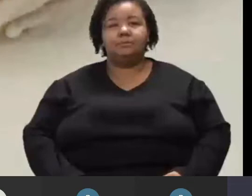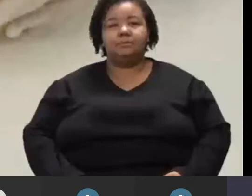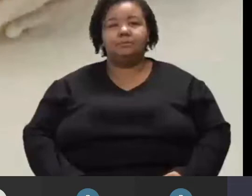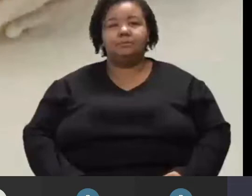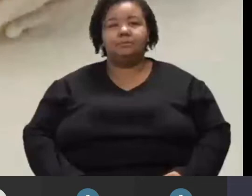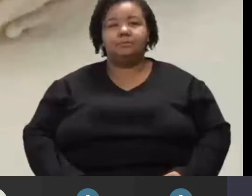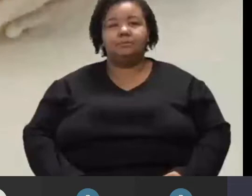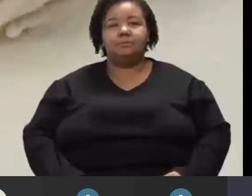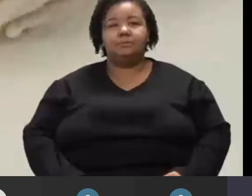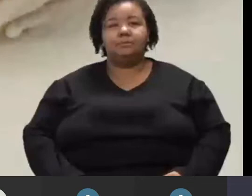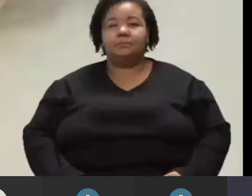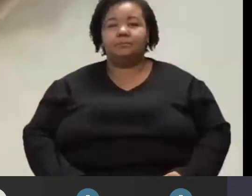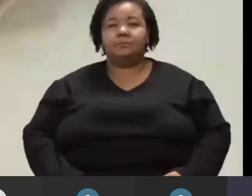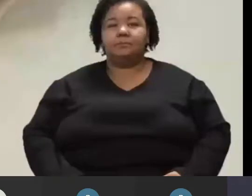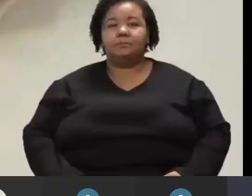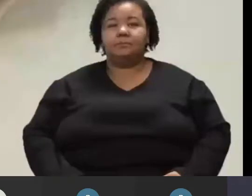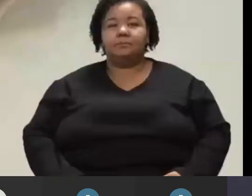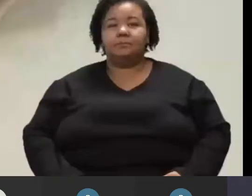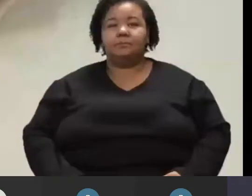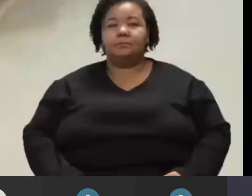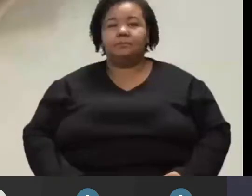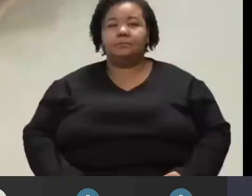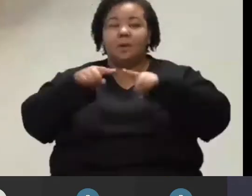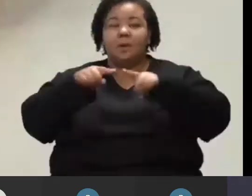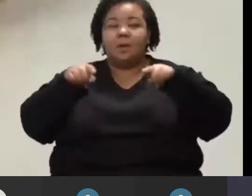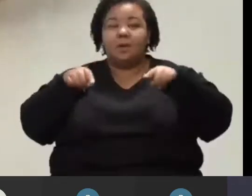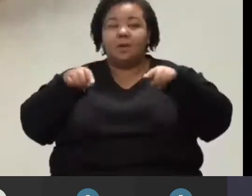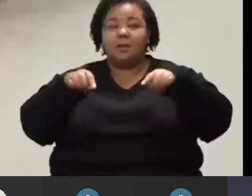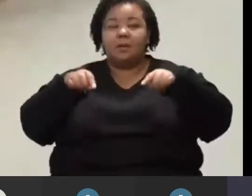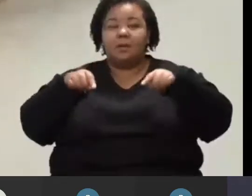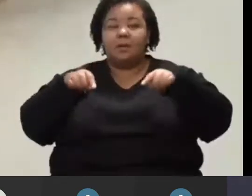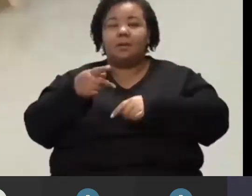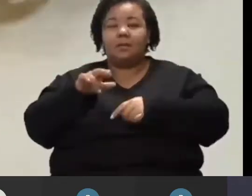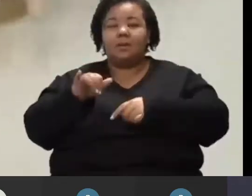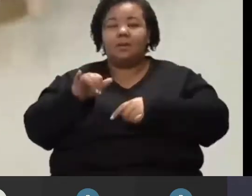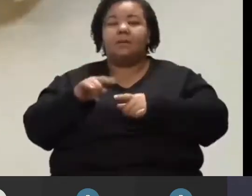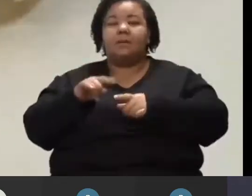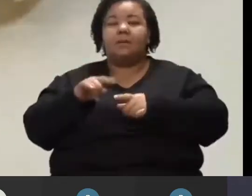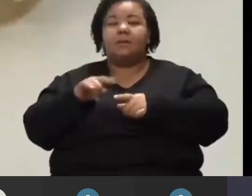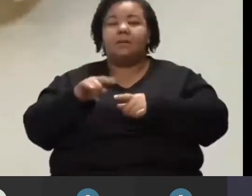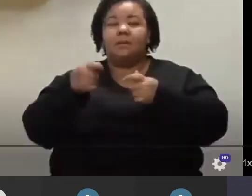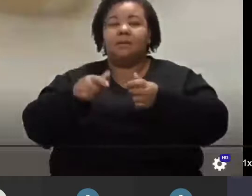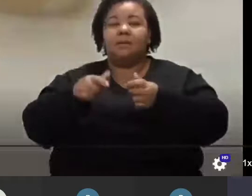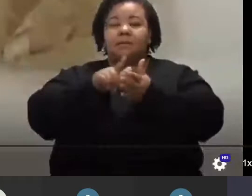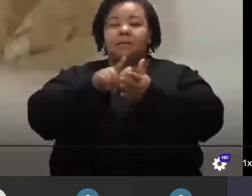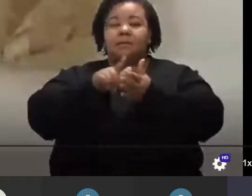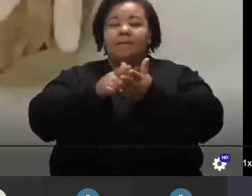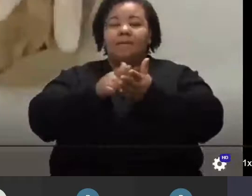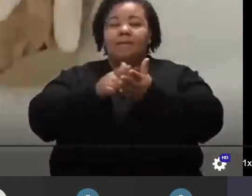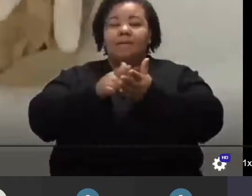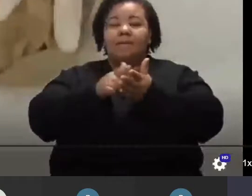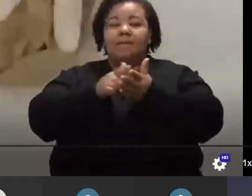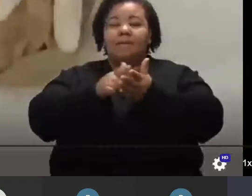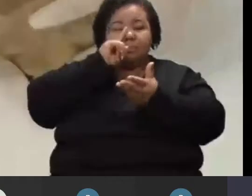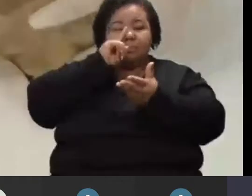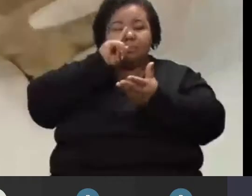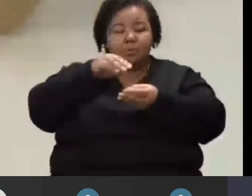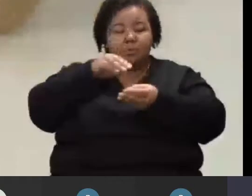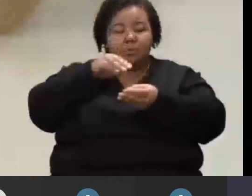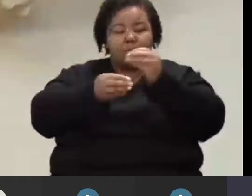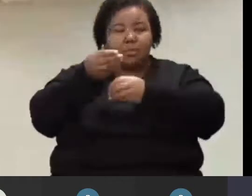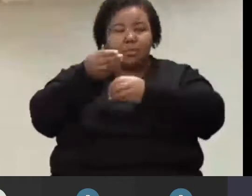As placas de Petri, para serem esterilizadas, elas também precisam estar envolvidas em um papel pardo, no papel craft, no